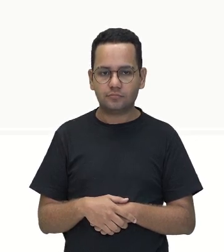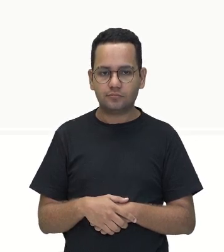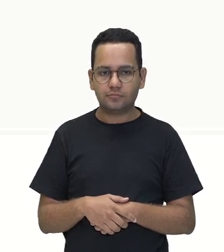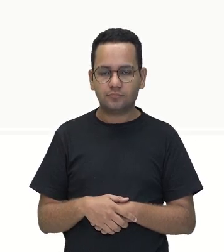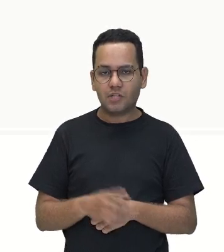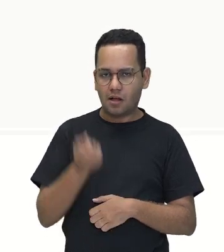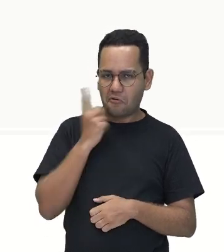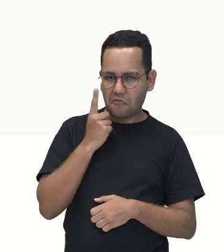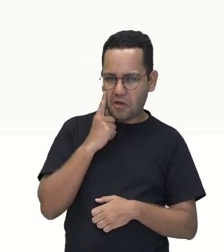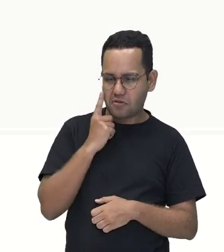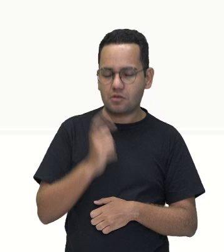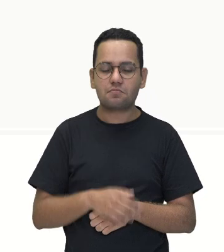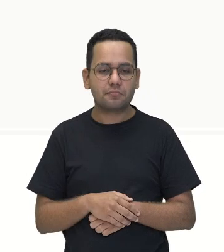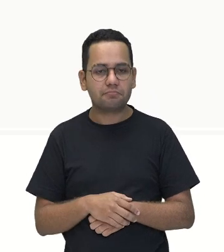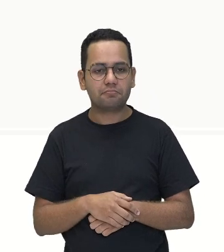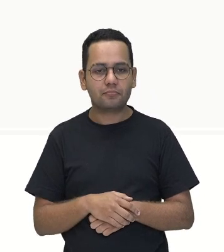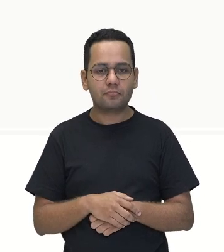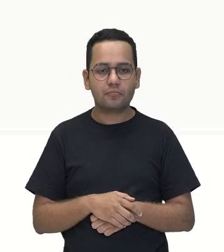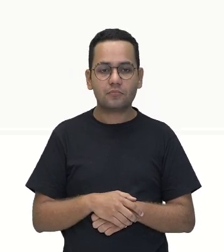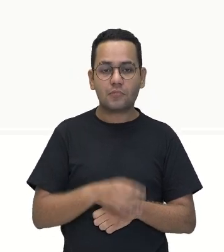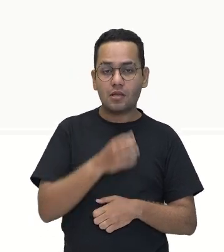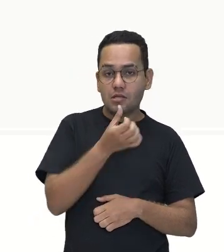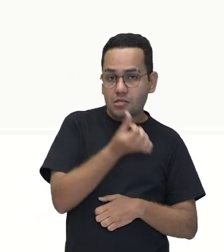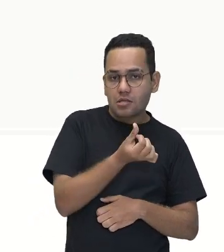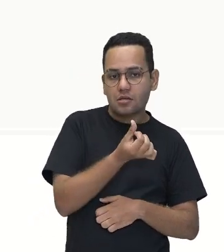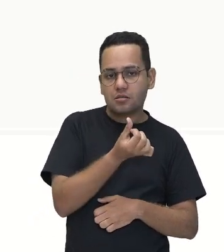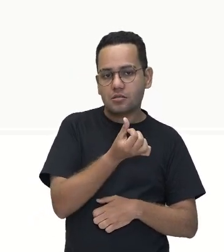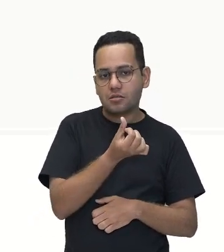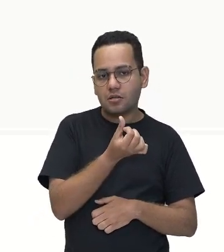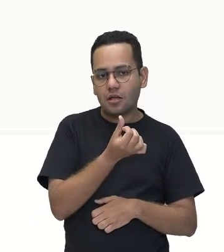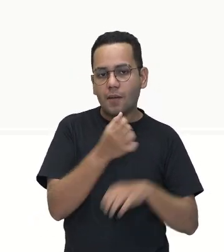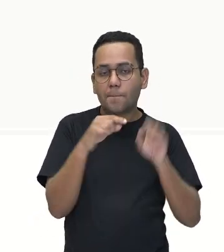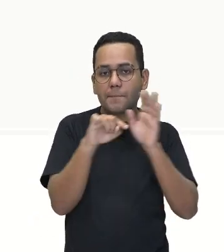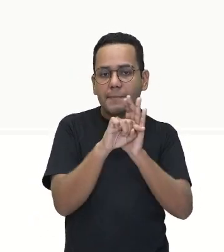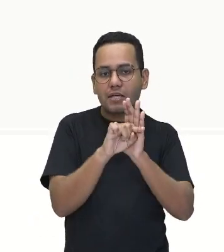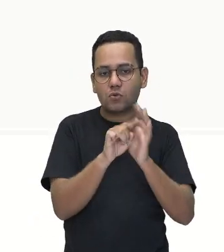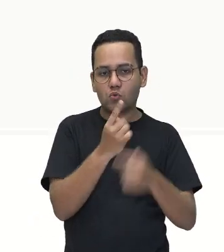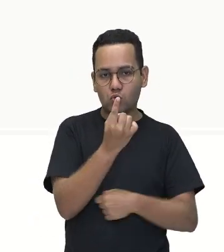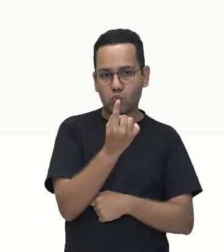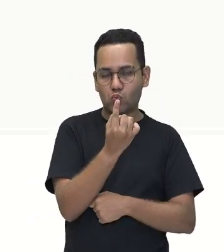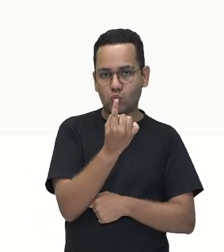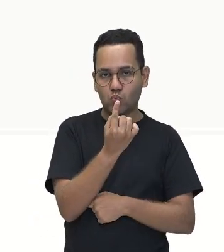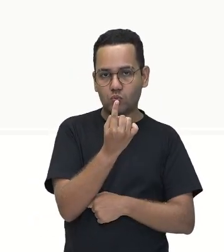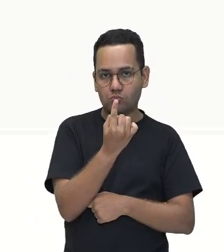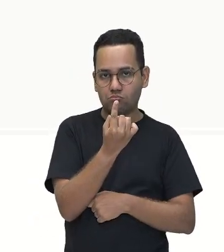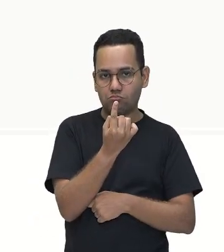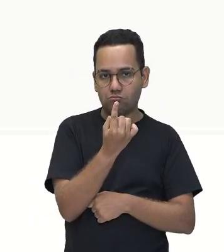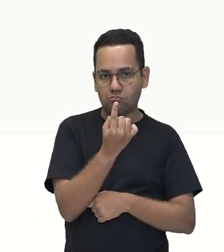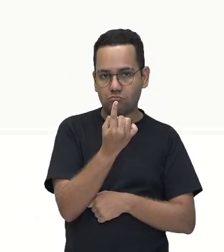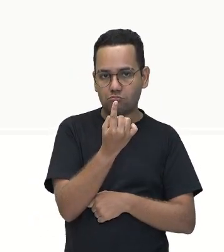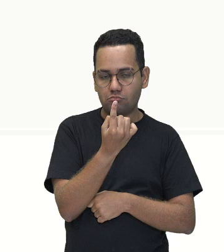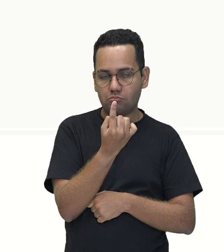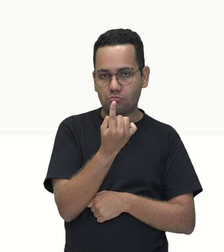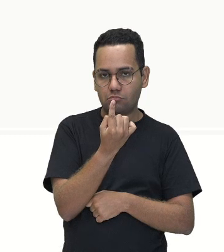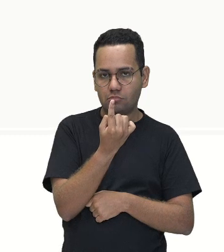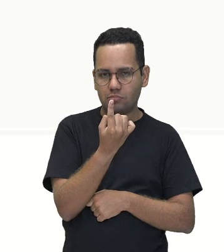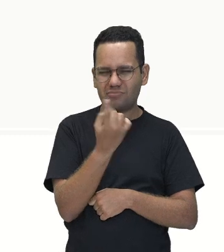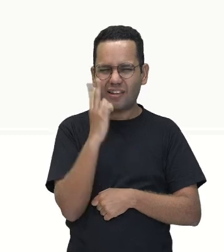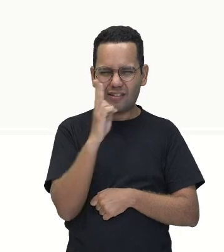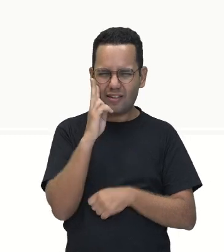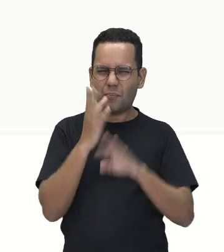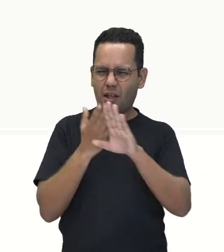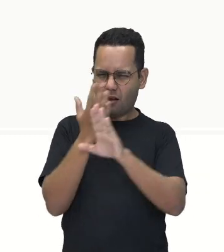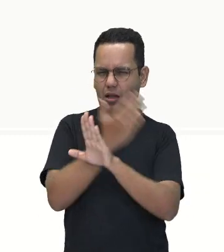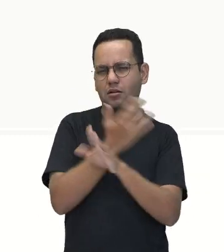potência negativa ou seja vai ficar 6 elevado a -1 foi o que eu mostrei para vocês no